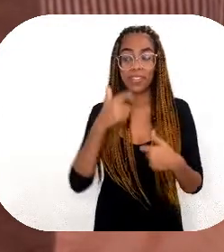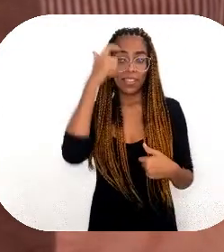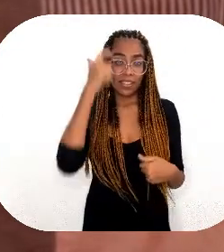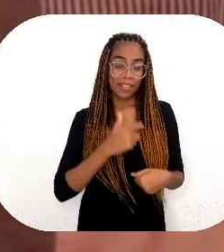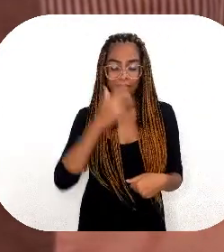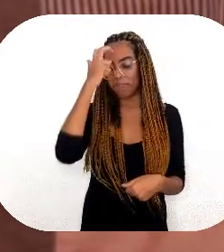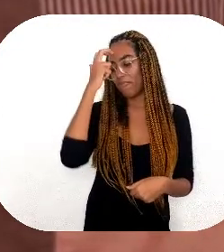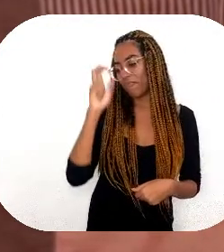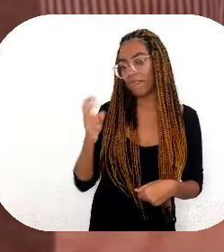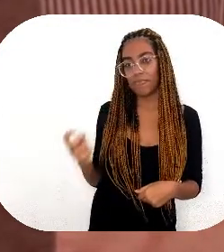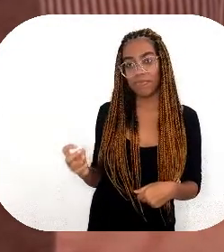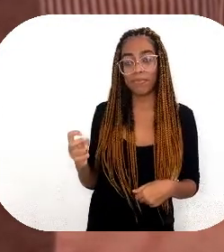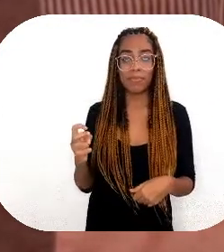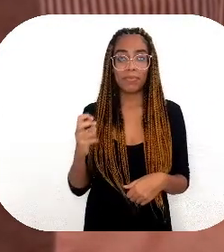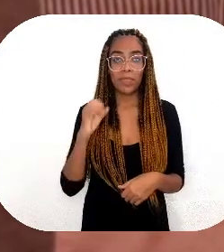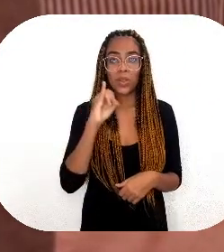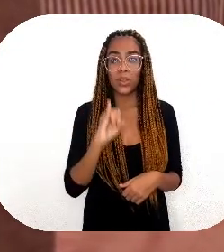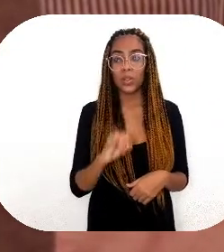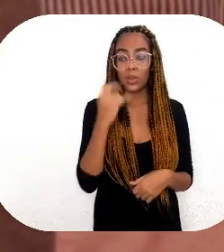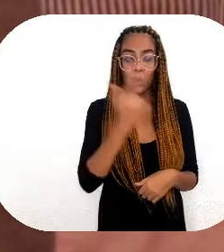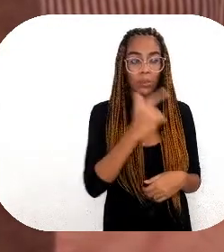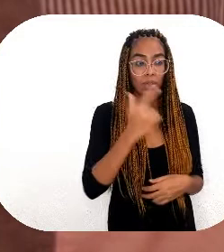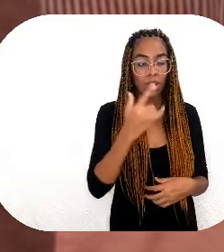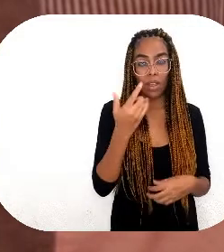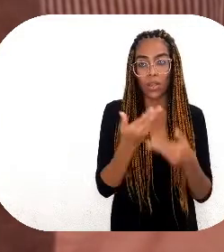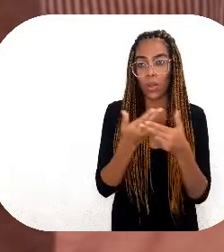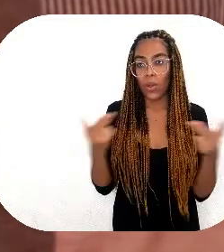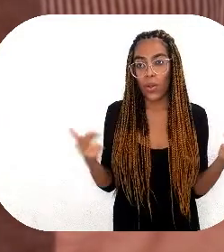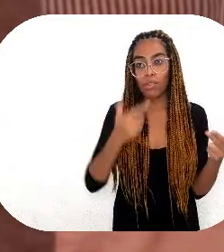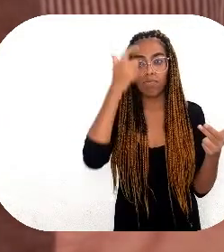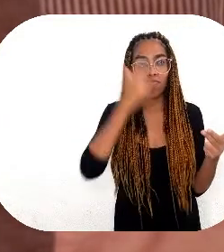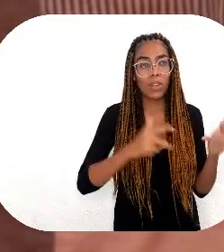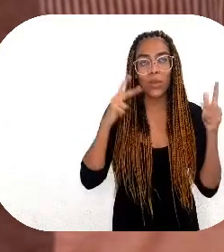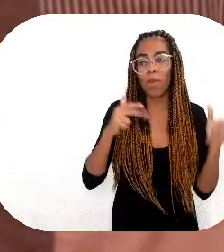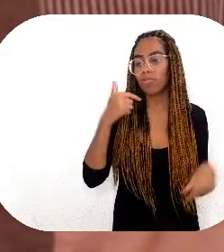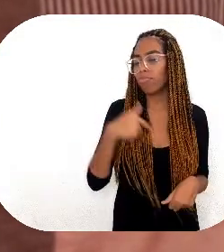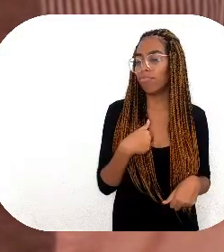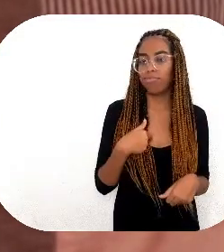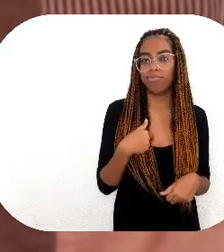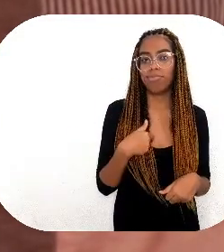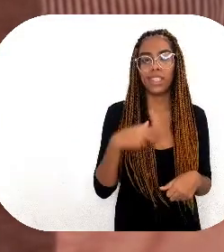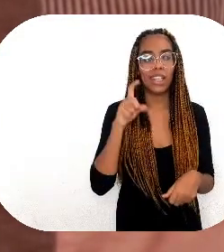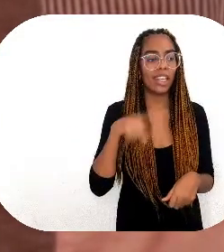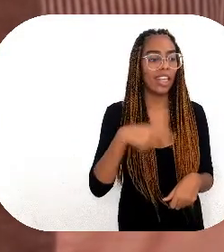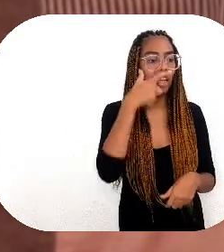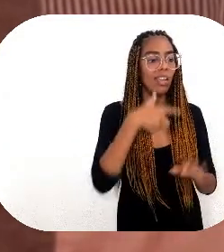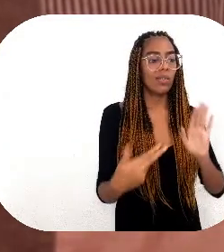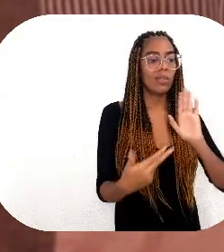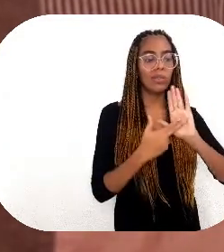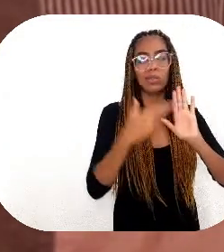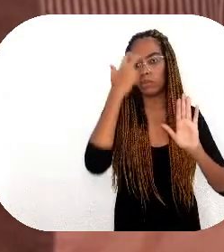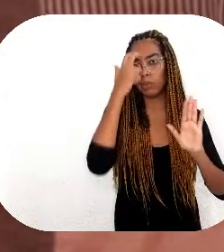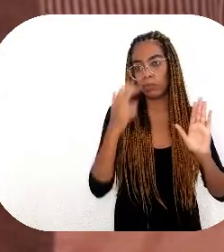isso. Oh, como sou sábia! Acho que não existe um outro ser tão sábio